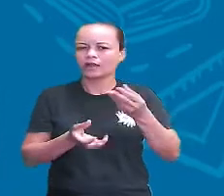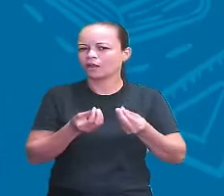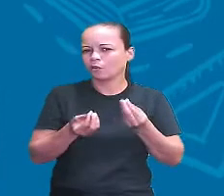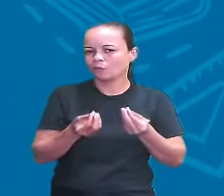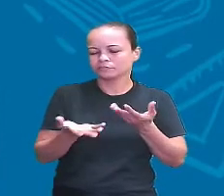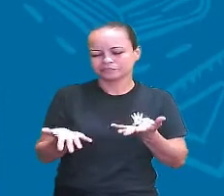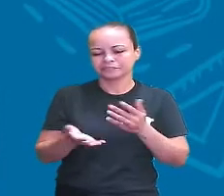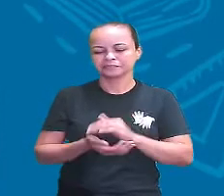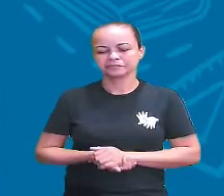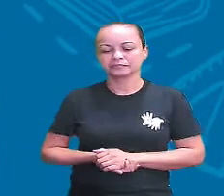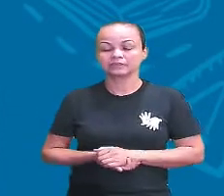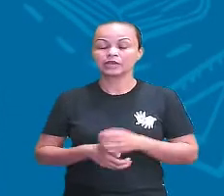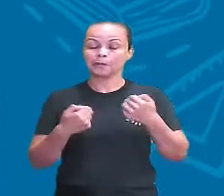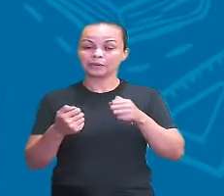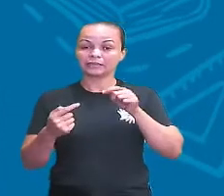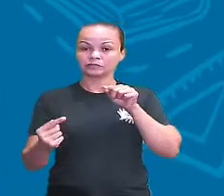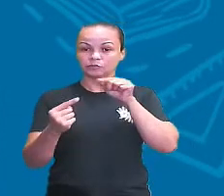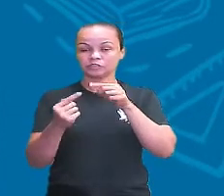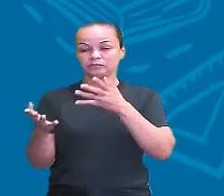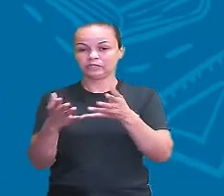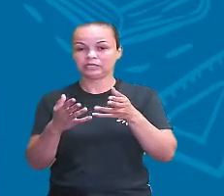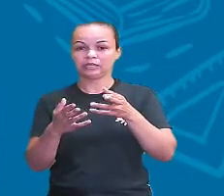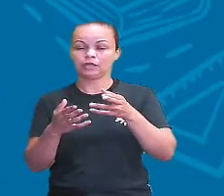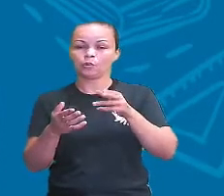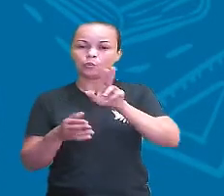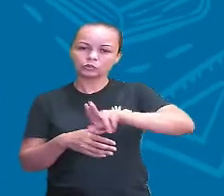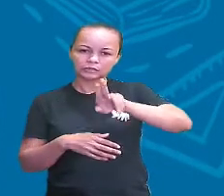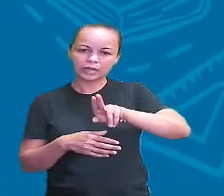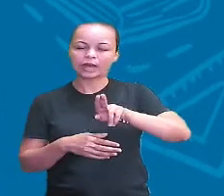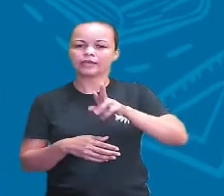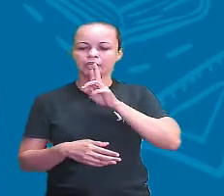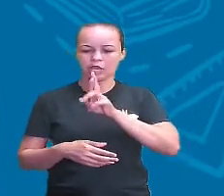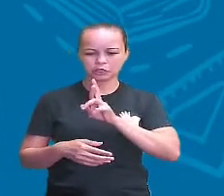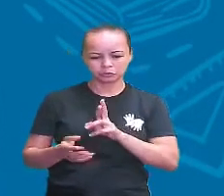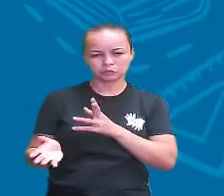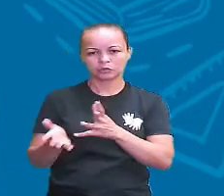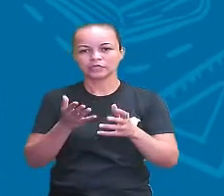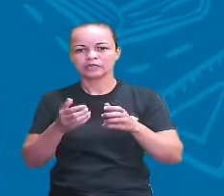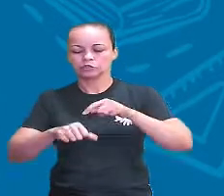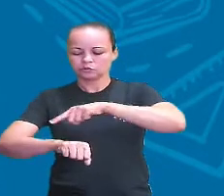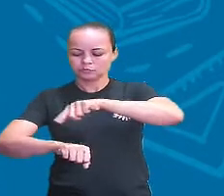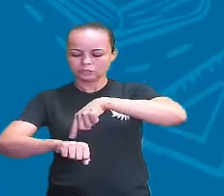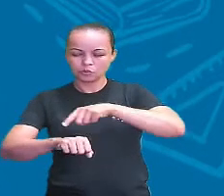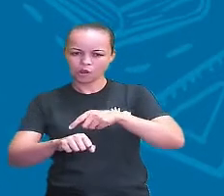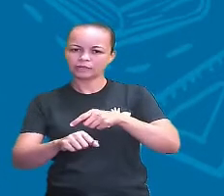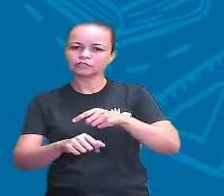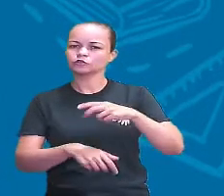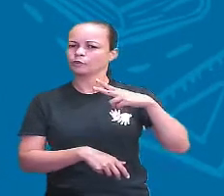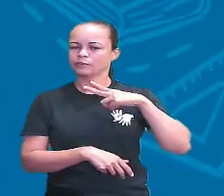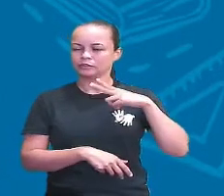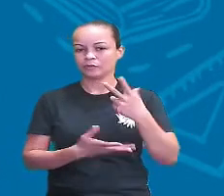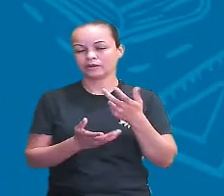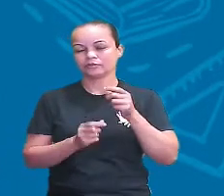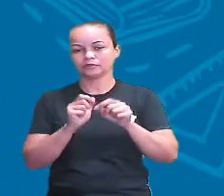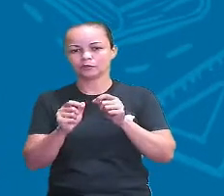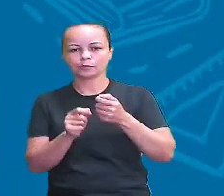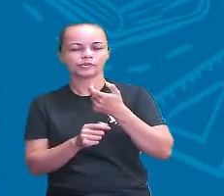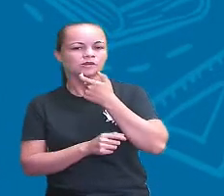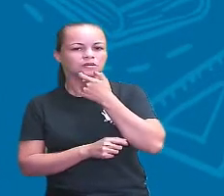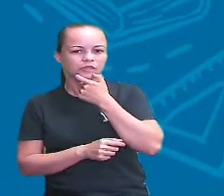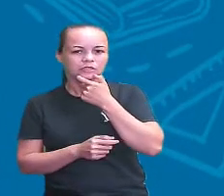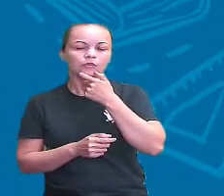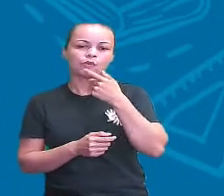e responder sobre horas, além de descobrir as particularidades que a língua inglesa possui